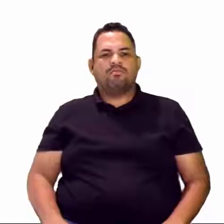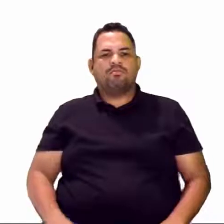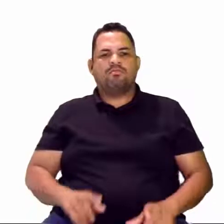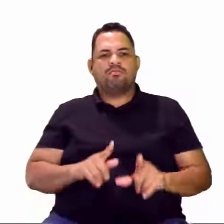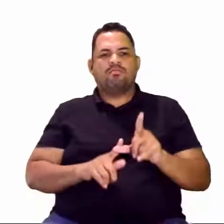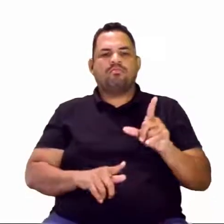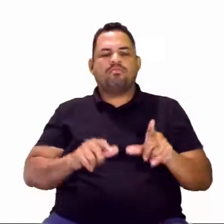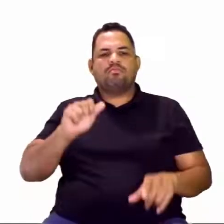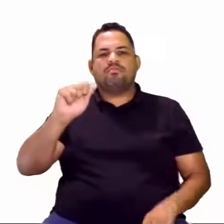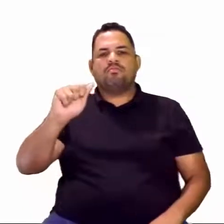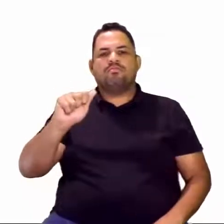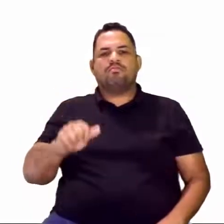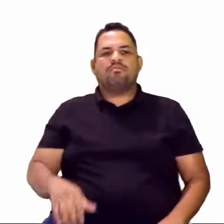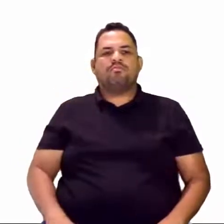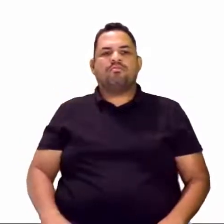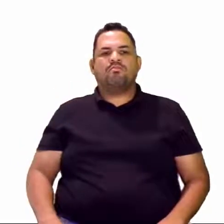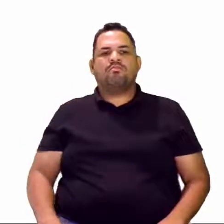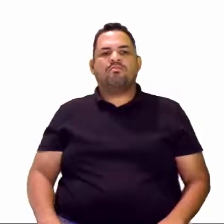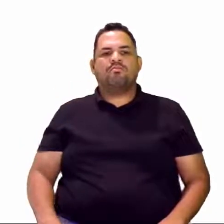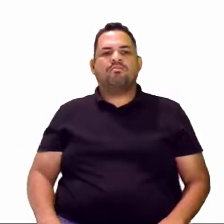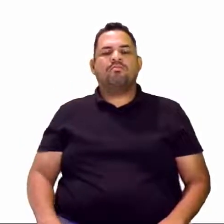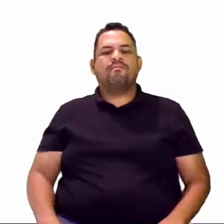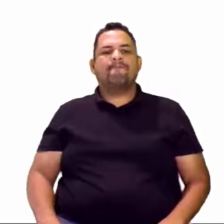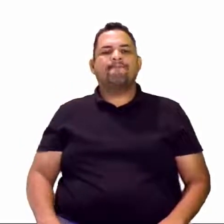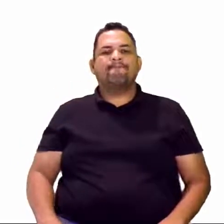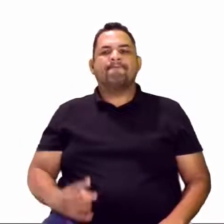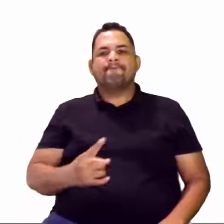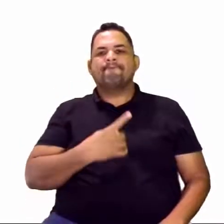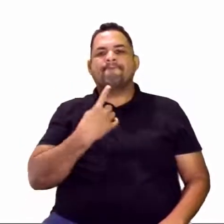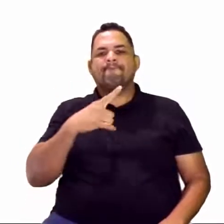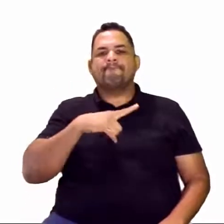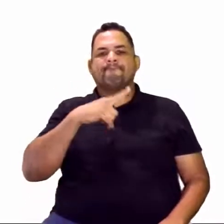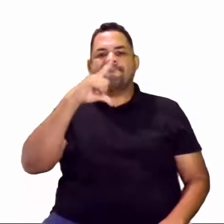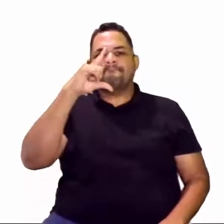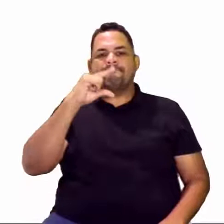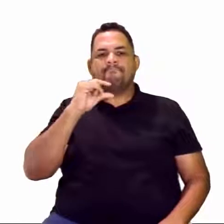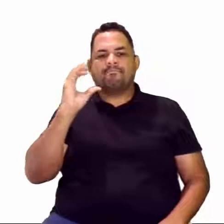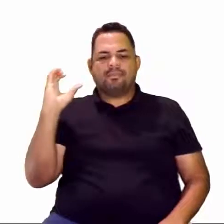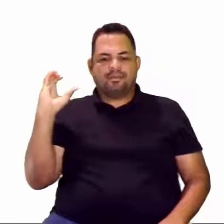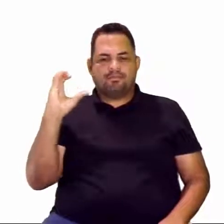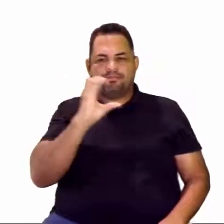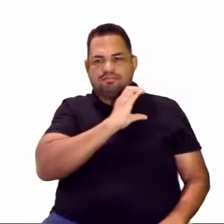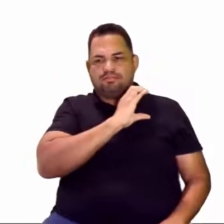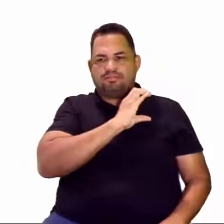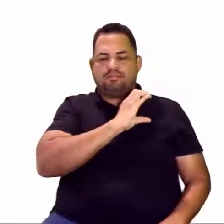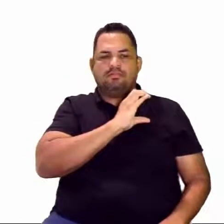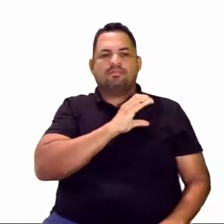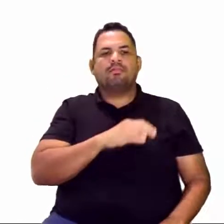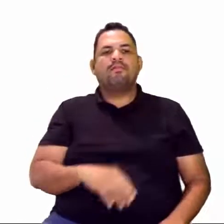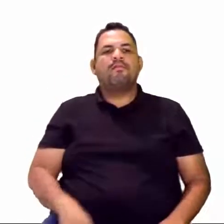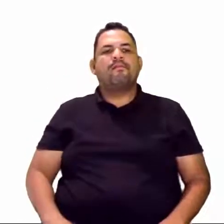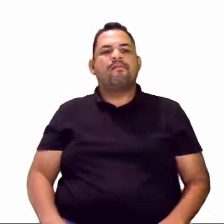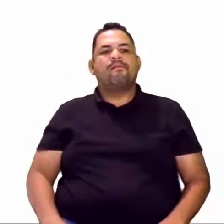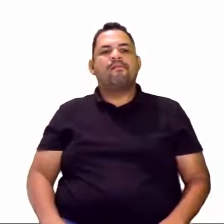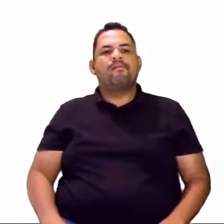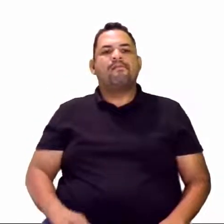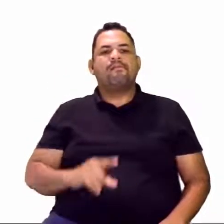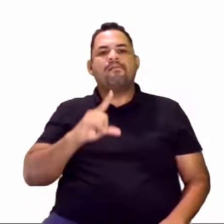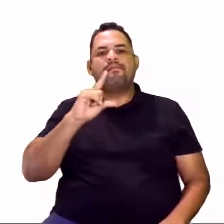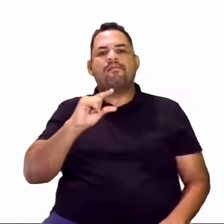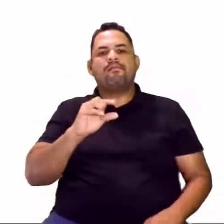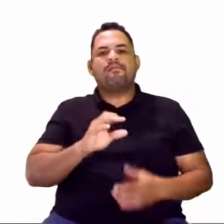a letra A, será que nós temos menor velocidade com maior